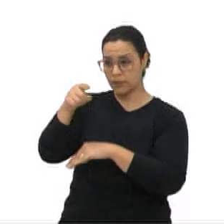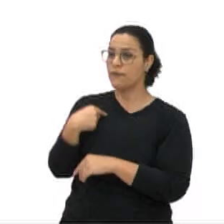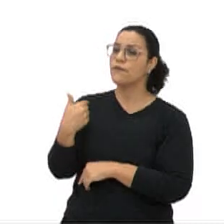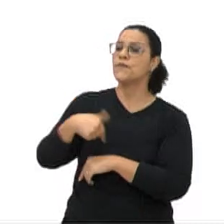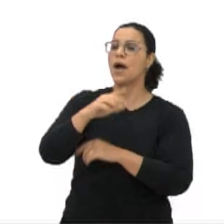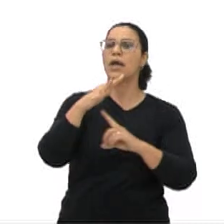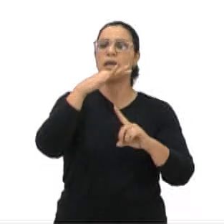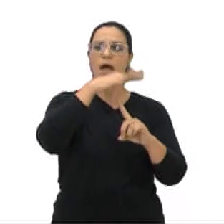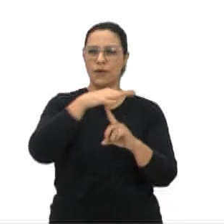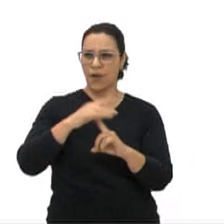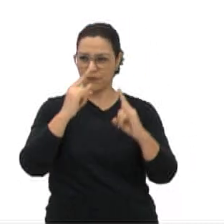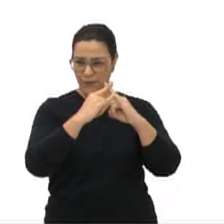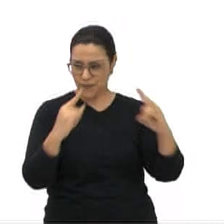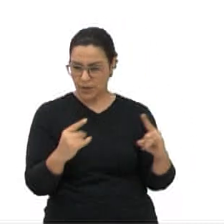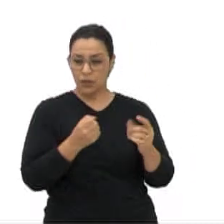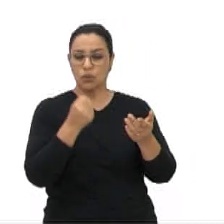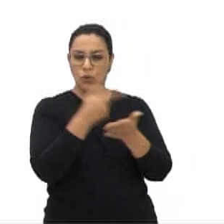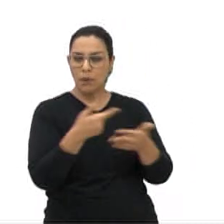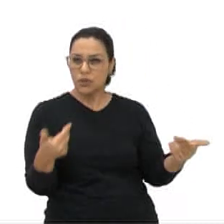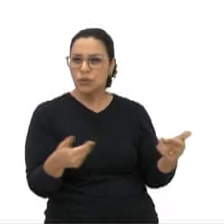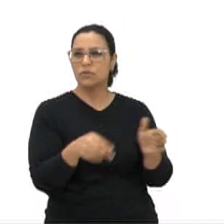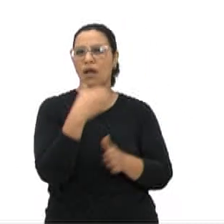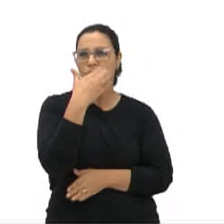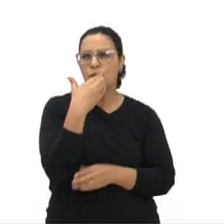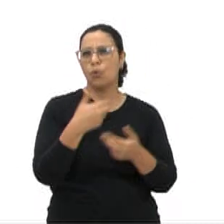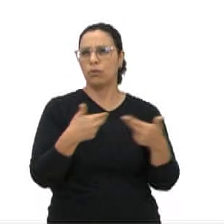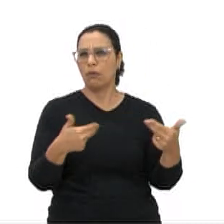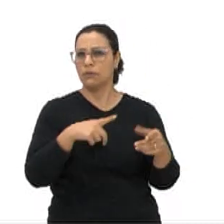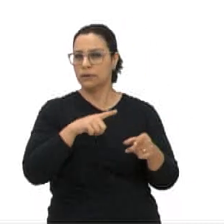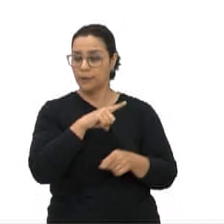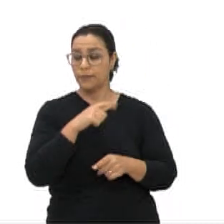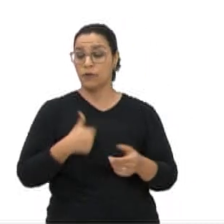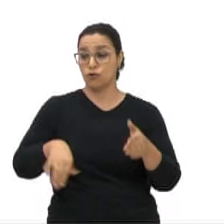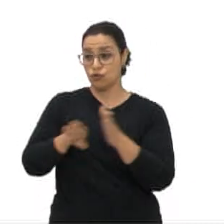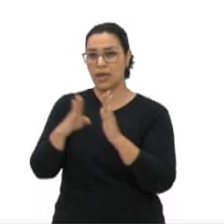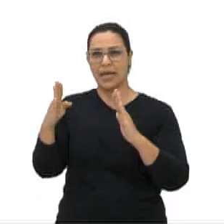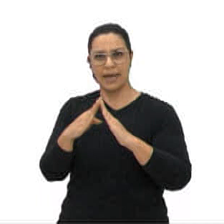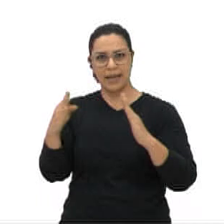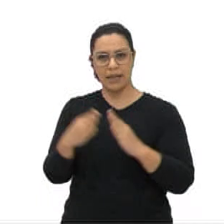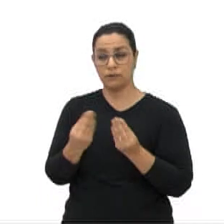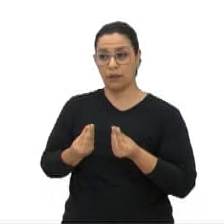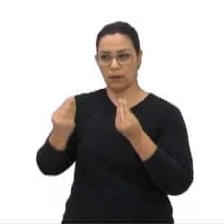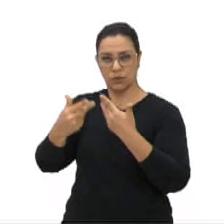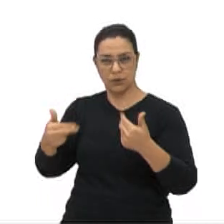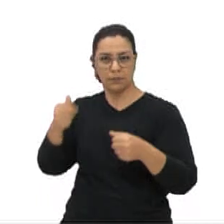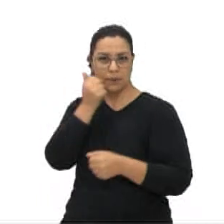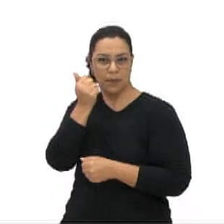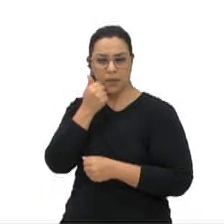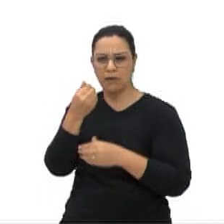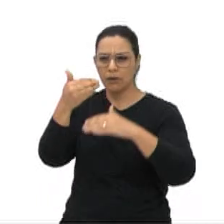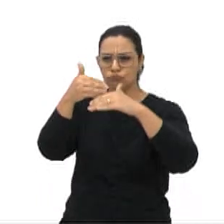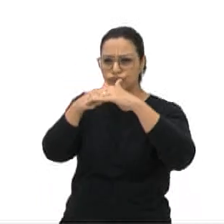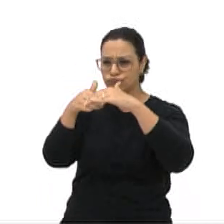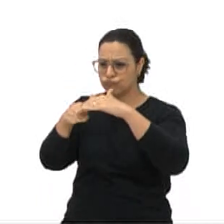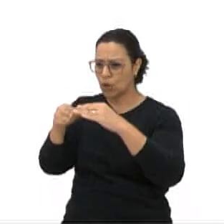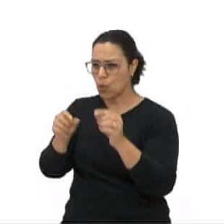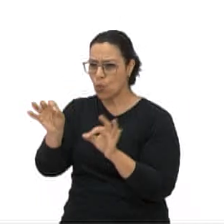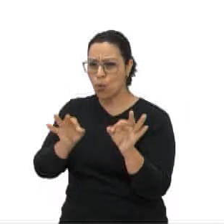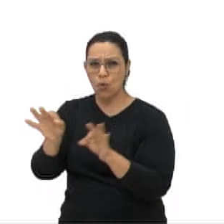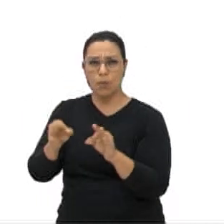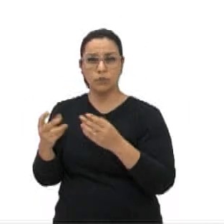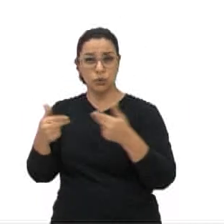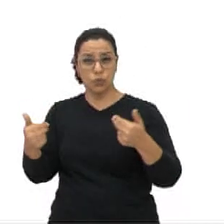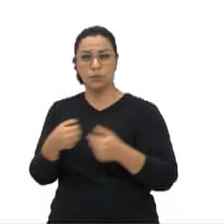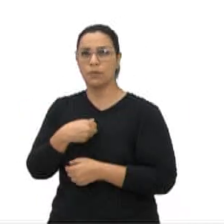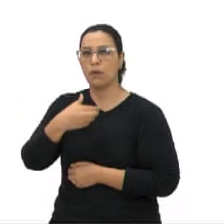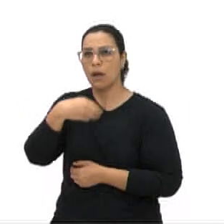para ir à feira, comprar legumes e frutas. Quando chega em casa, você nota que ela vai condicionando os alimentos no seu devido